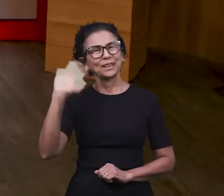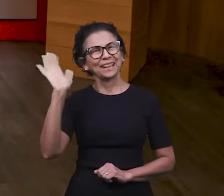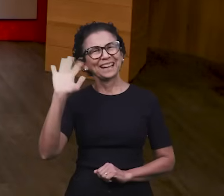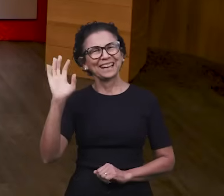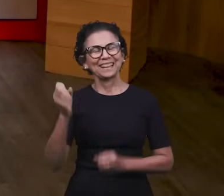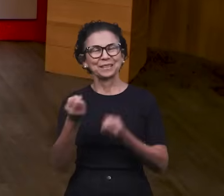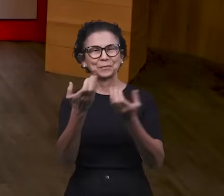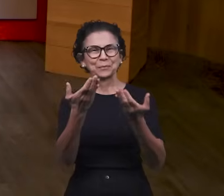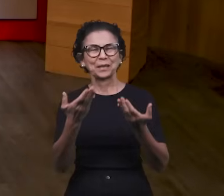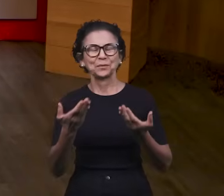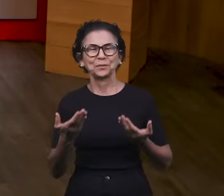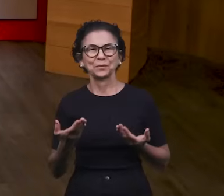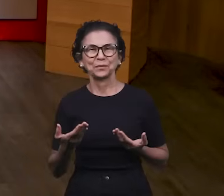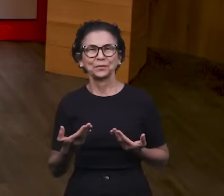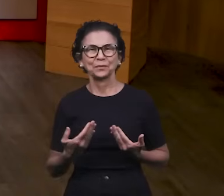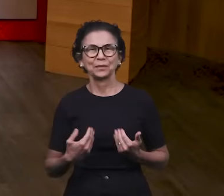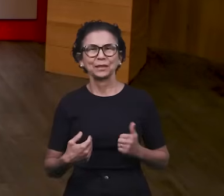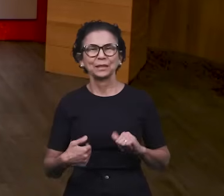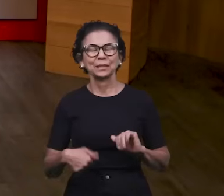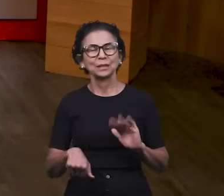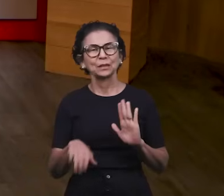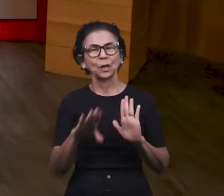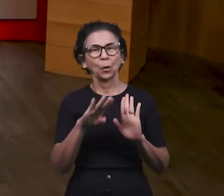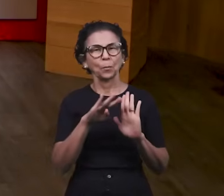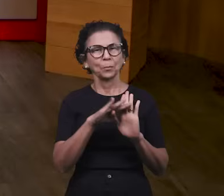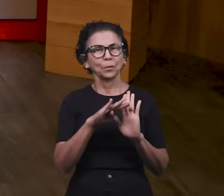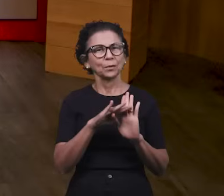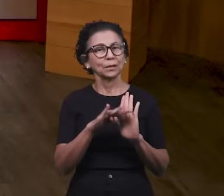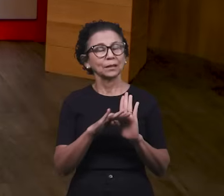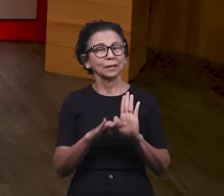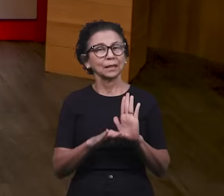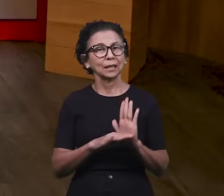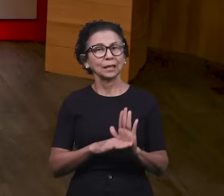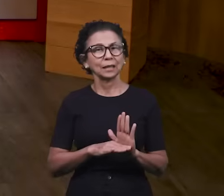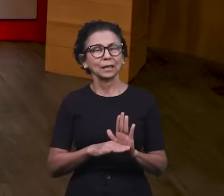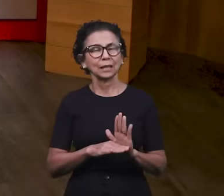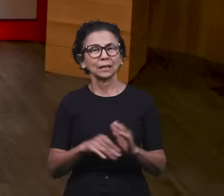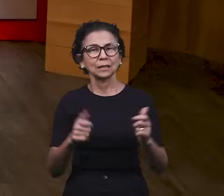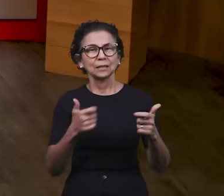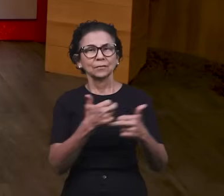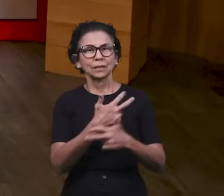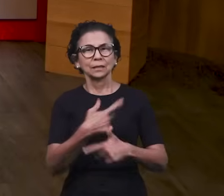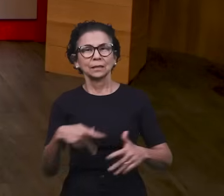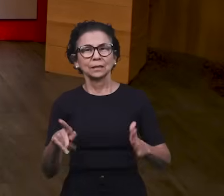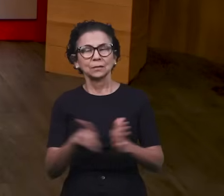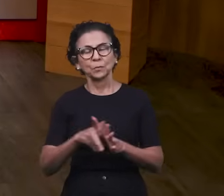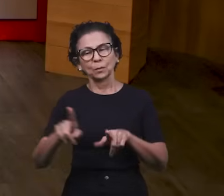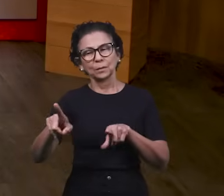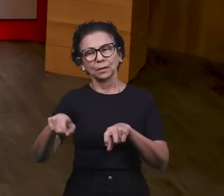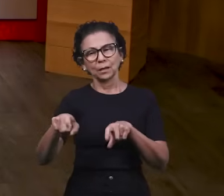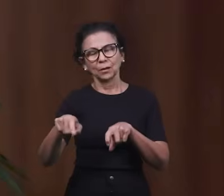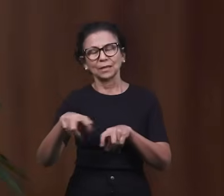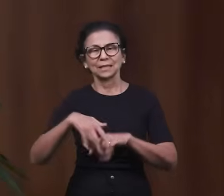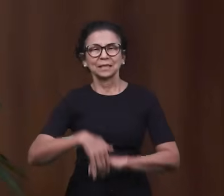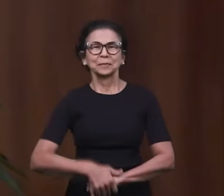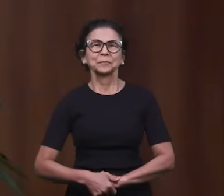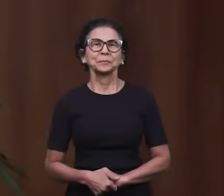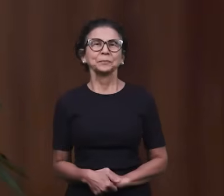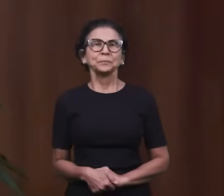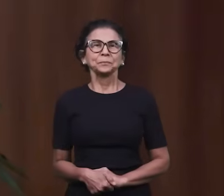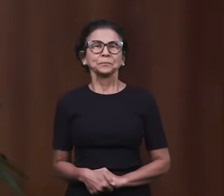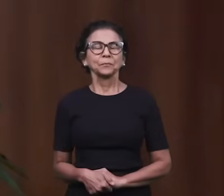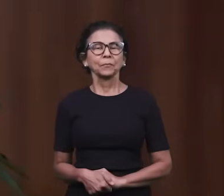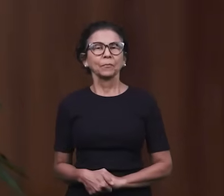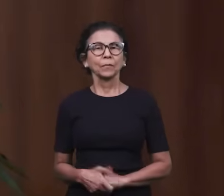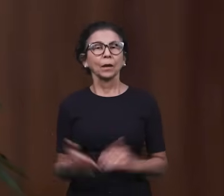Olá, seja muito bem-vindo a mais uma edição do programa Momento Agropastoril. No programa